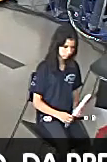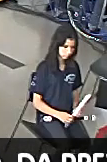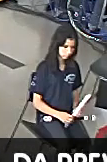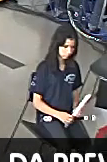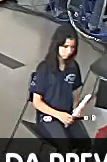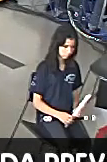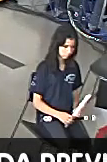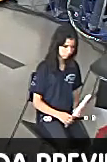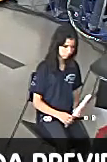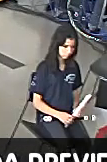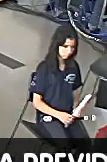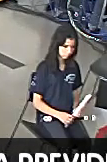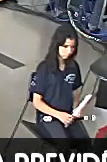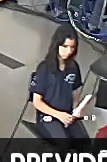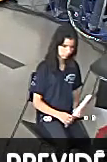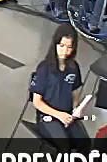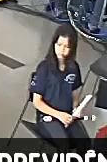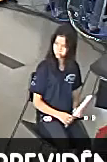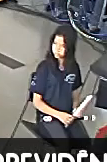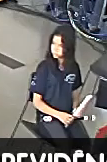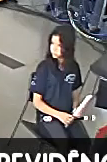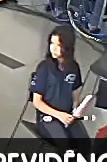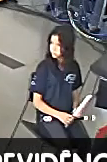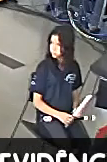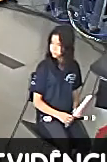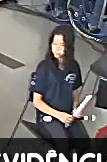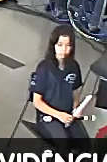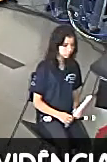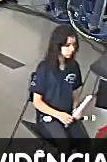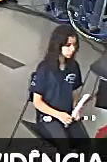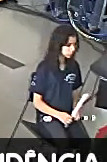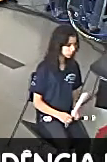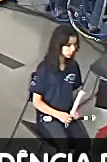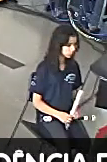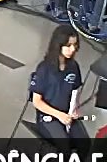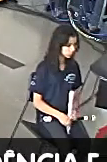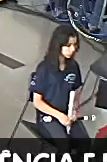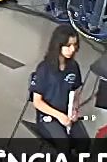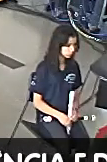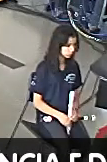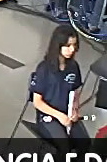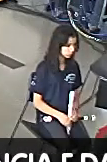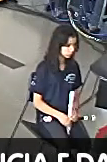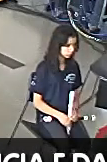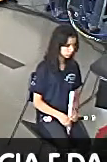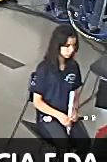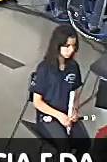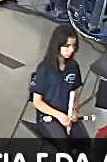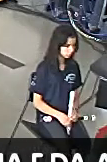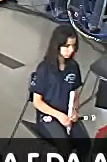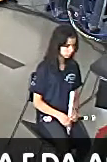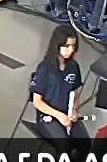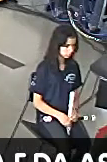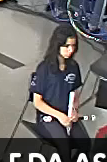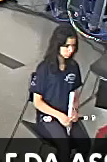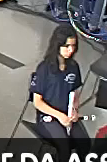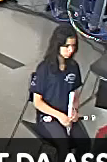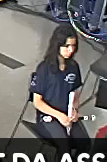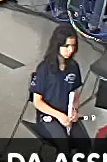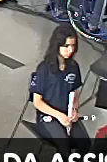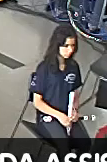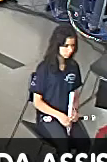à comunidade. Passa-se a primeira fase da terceira parte da reunião, que compreende a audiência de